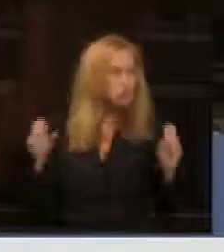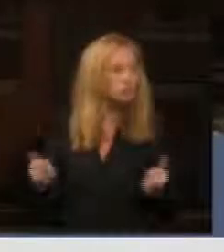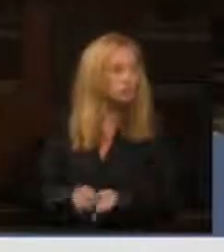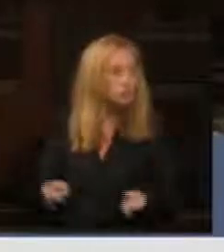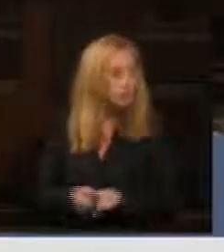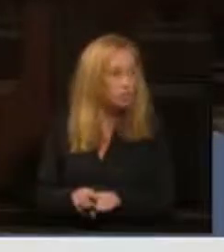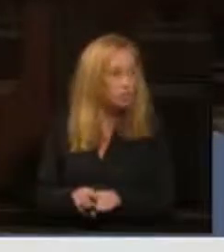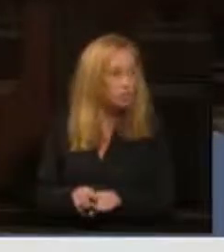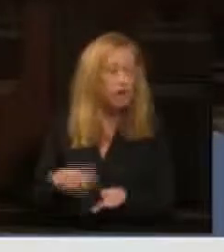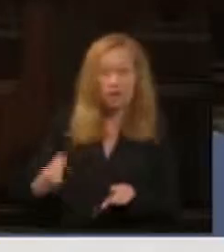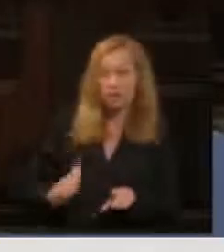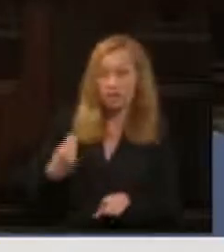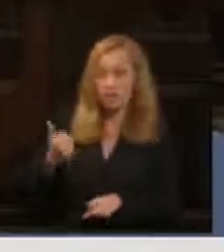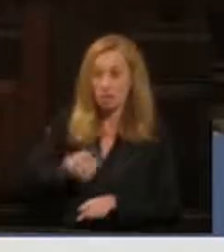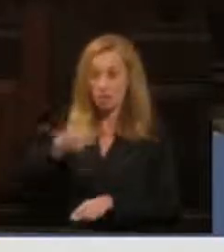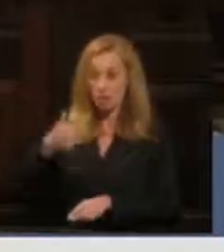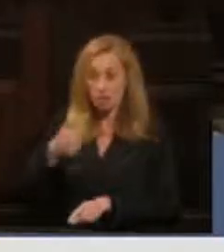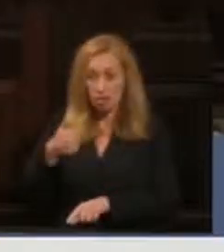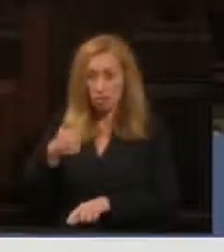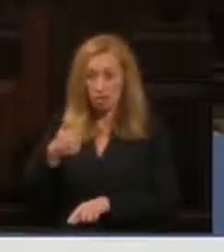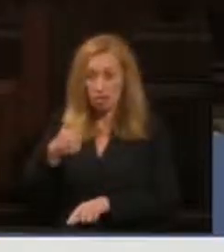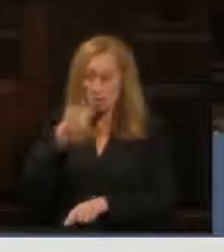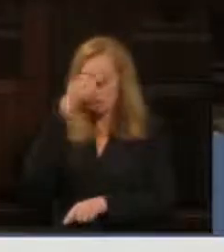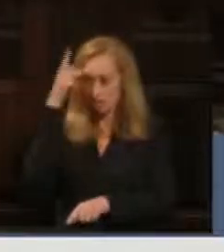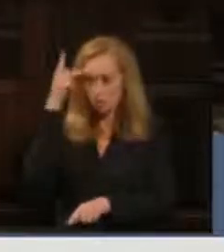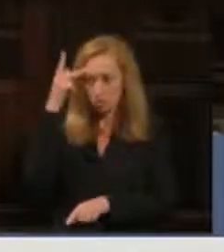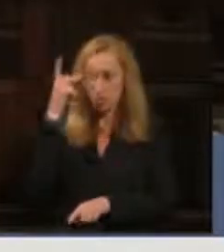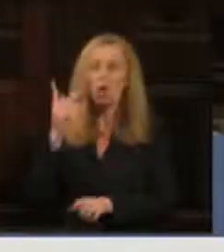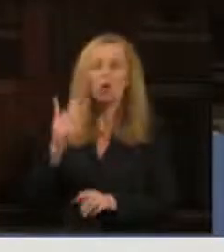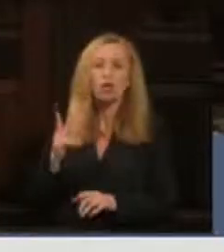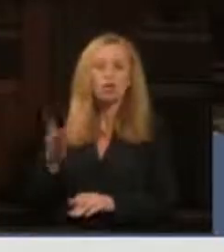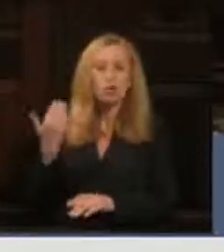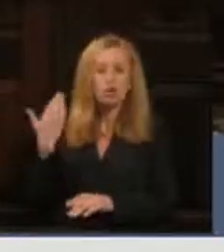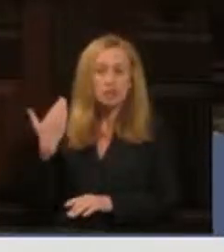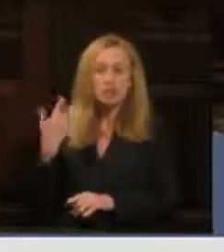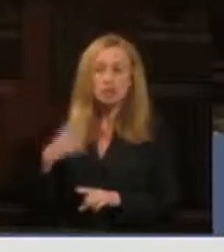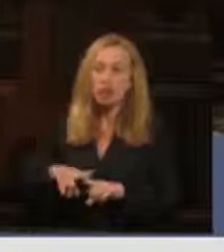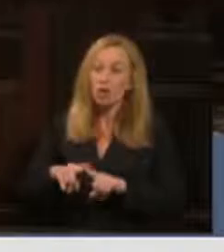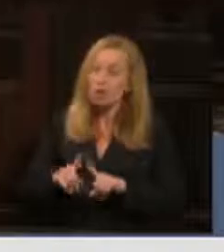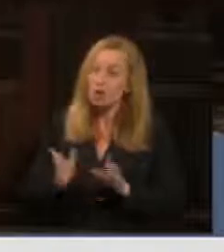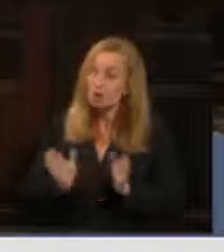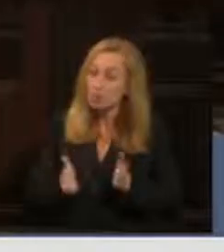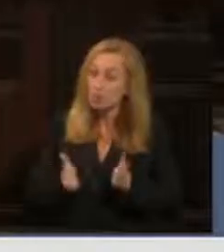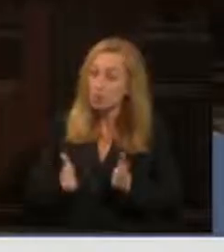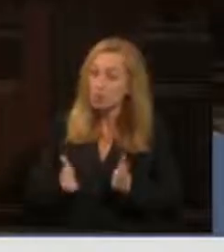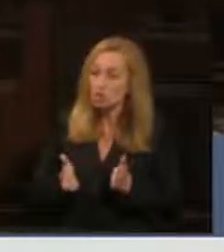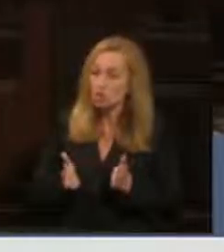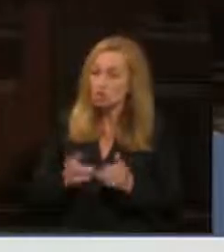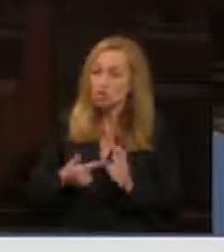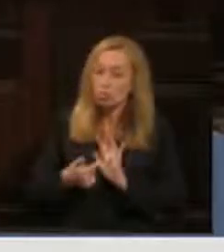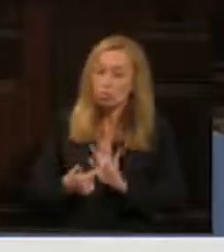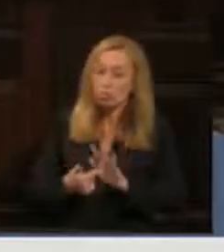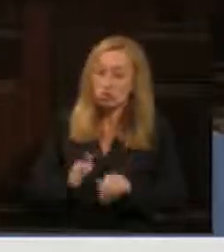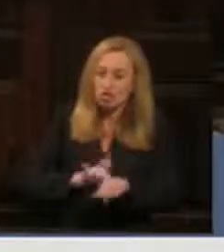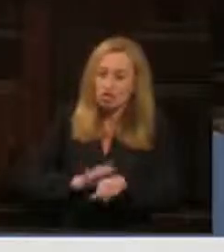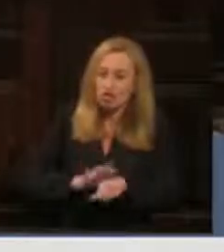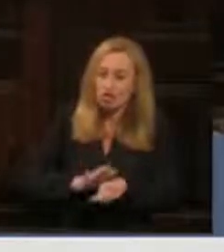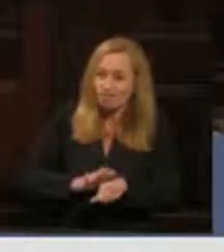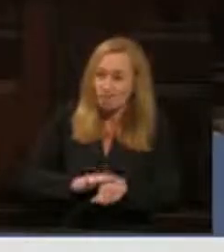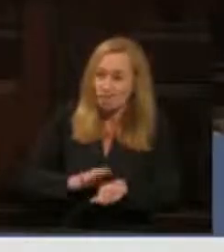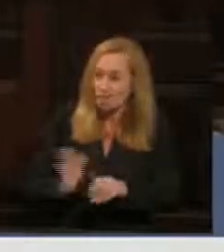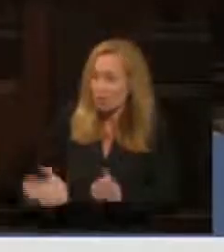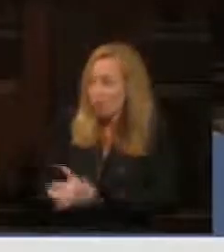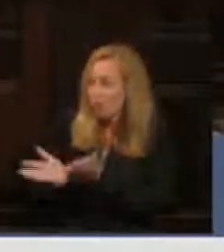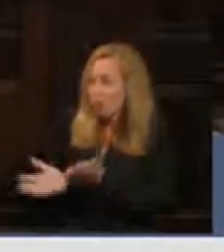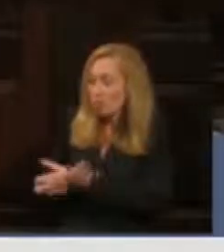vida da população, tem se revelado no risco de adoecer para diferentes estratos